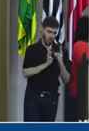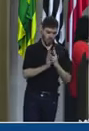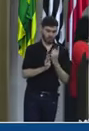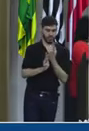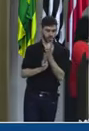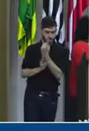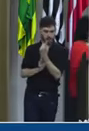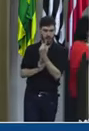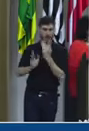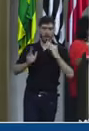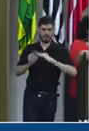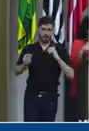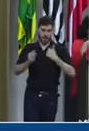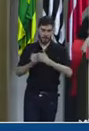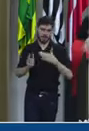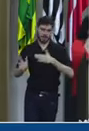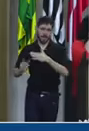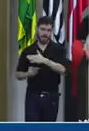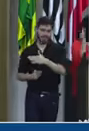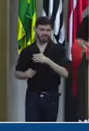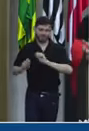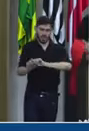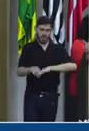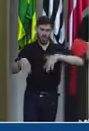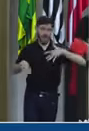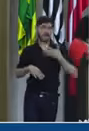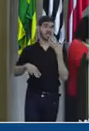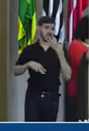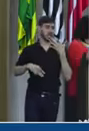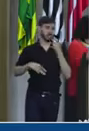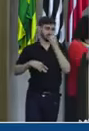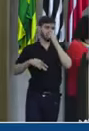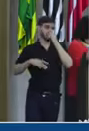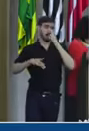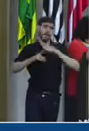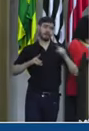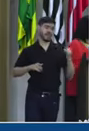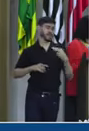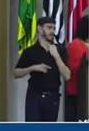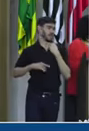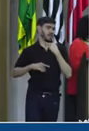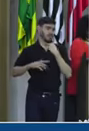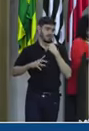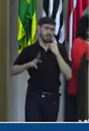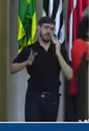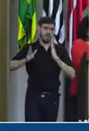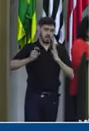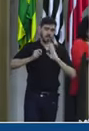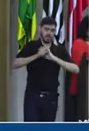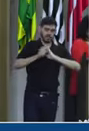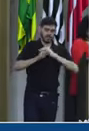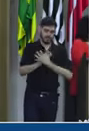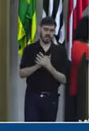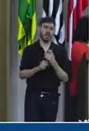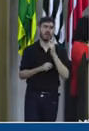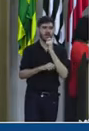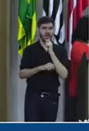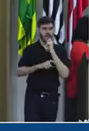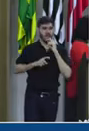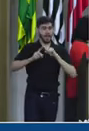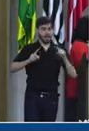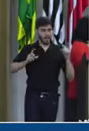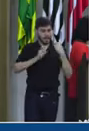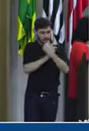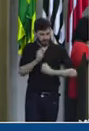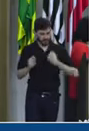ribeirinha. Esse evento aqui, a gente queria o auditório lotado, mas a gente não pode. Ainda estamos no período de pandemia. Mas o ano que